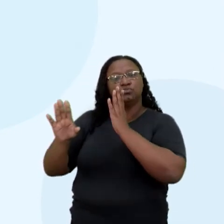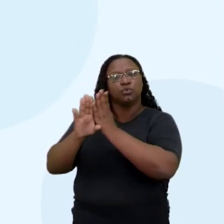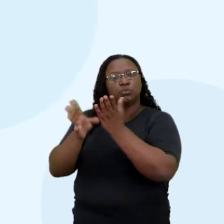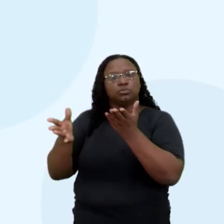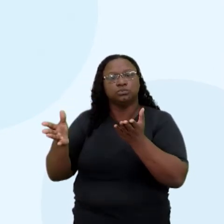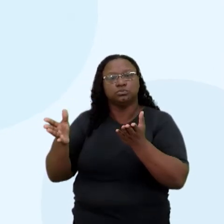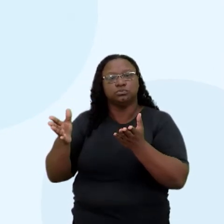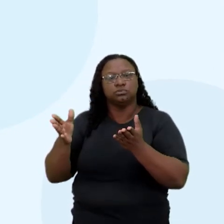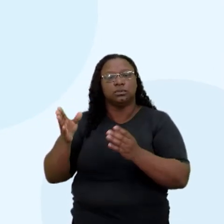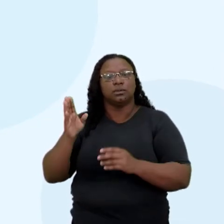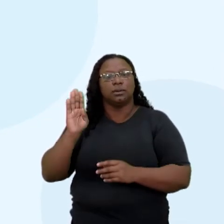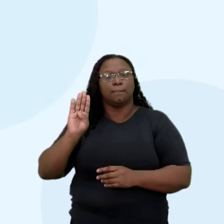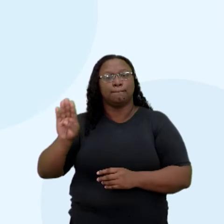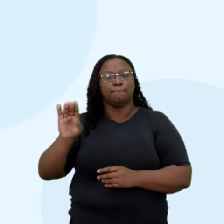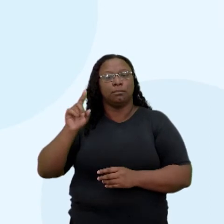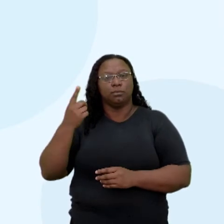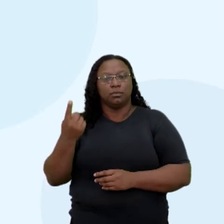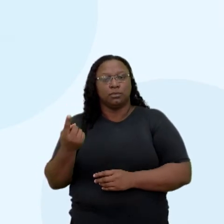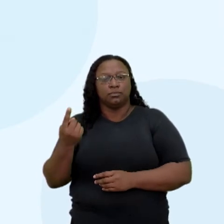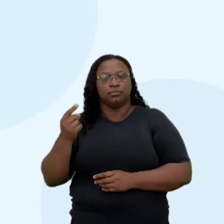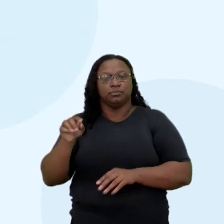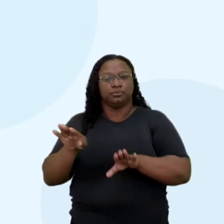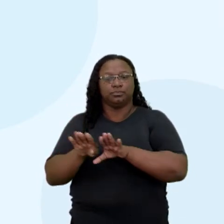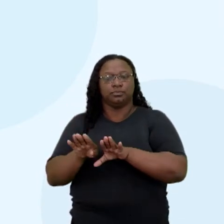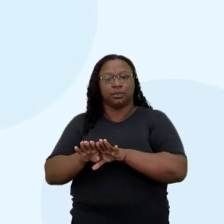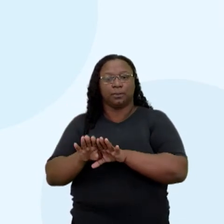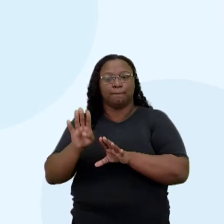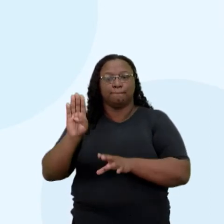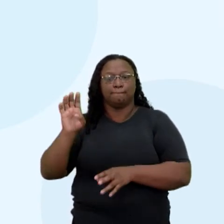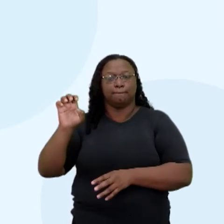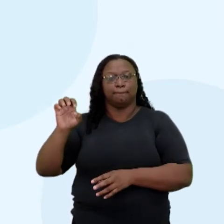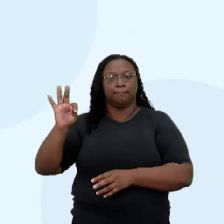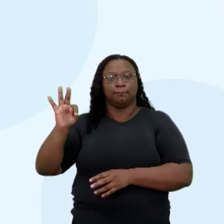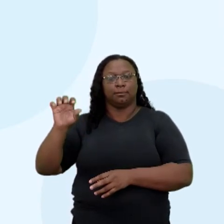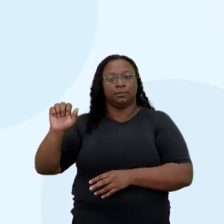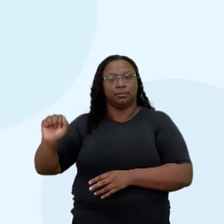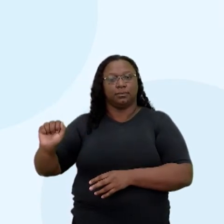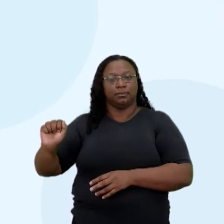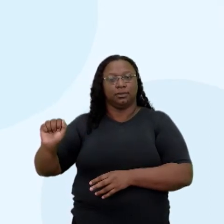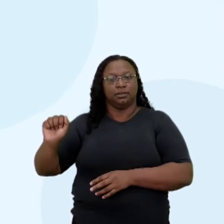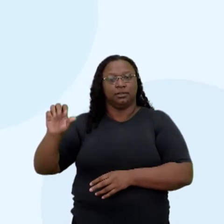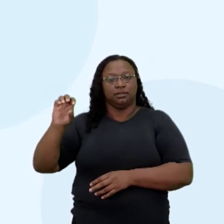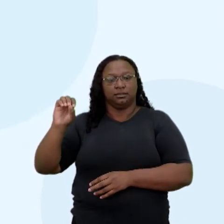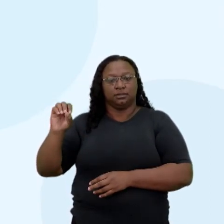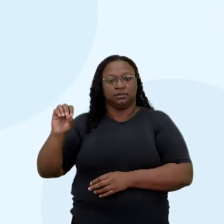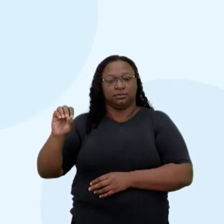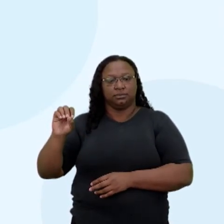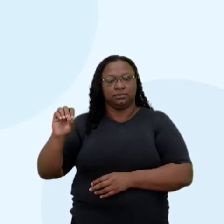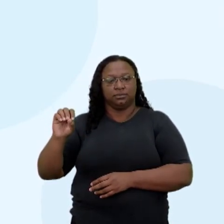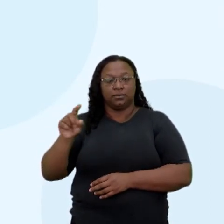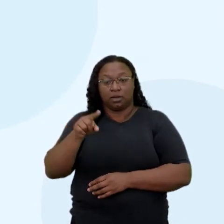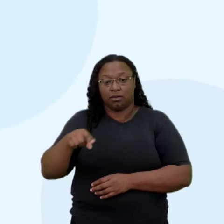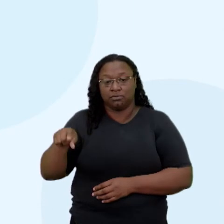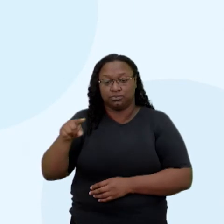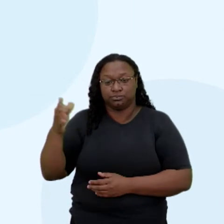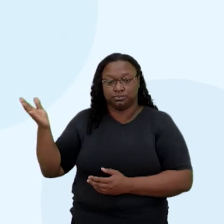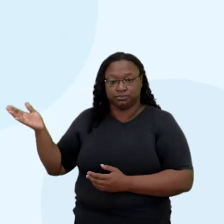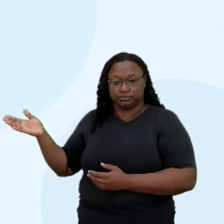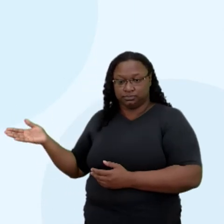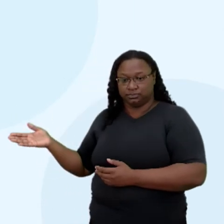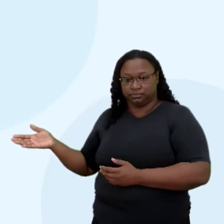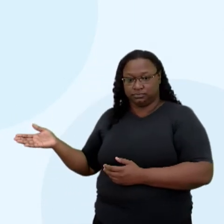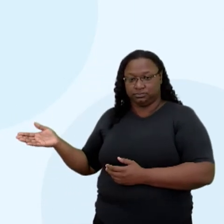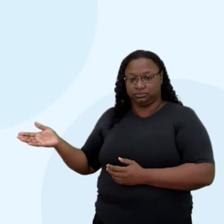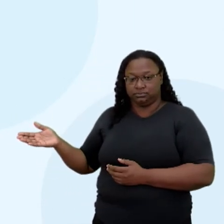e beta 0. Mas onde que você arrumou esse beta 1 e beta 0? Ó, ele aqui, ó, o beta 0 e o beta 1 acompanhado,